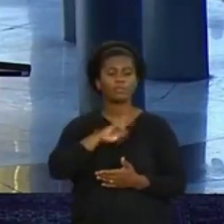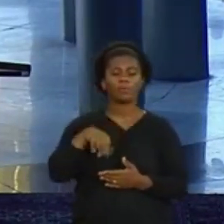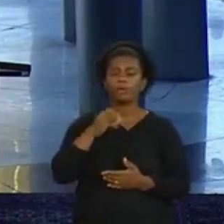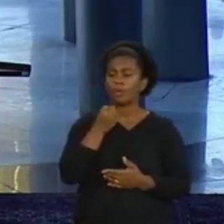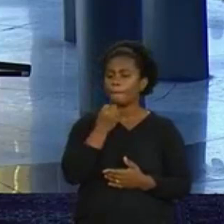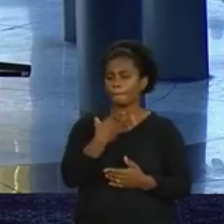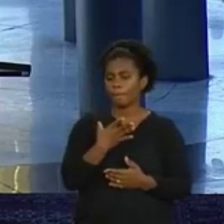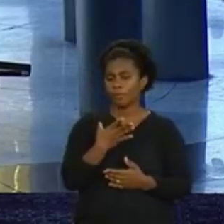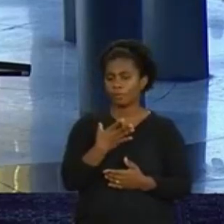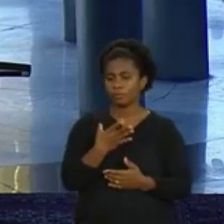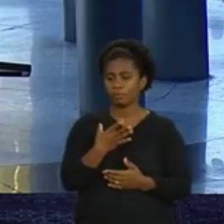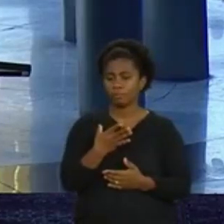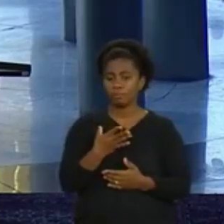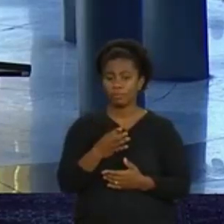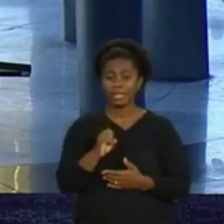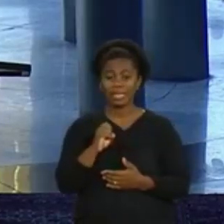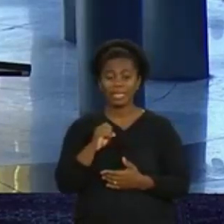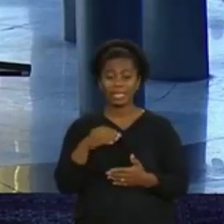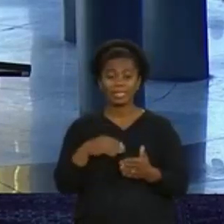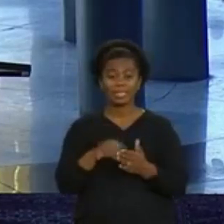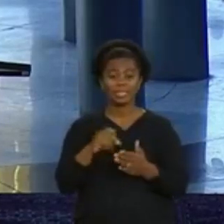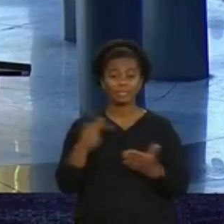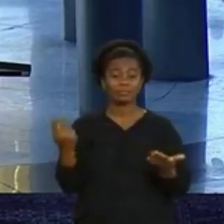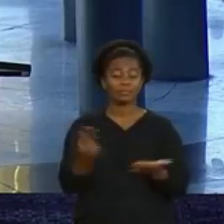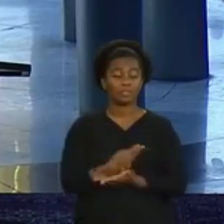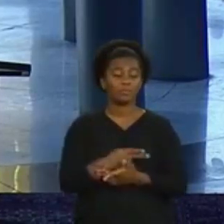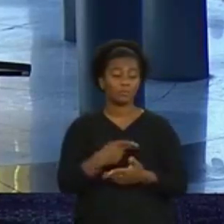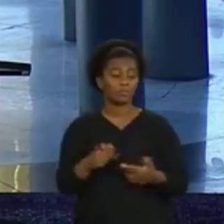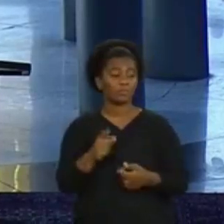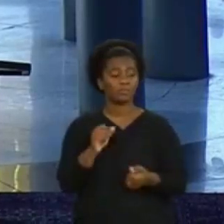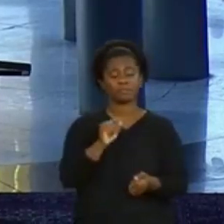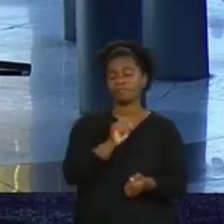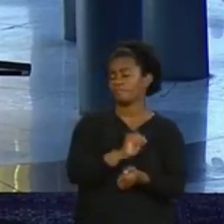até quando acontece uma coisa que você não estava esperando.